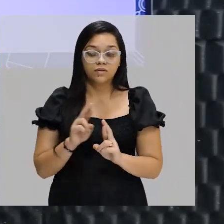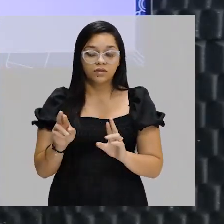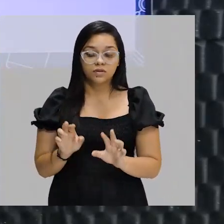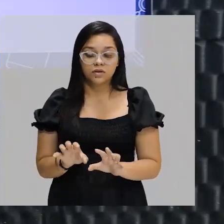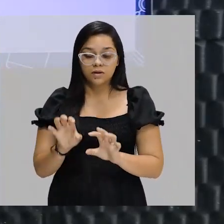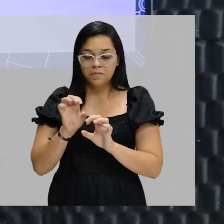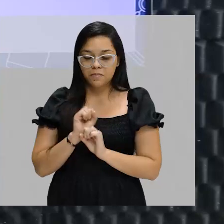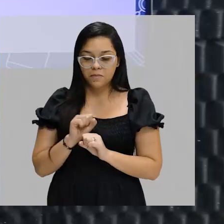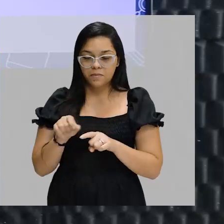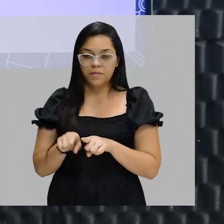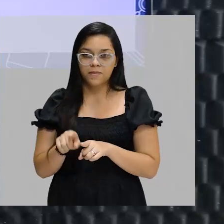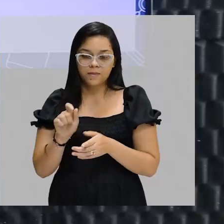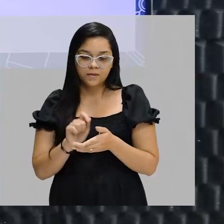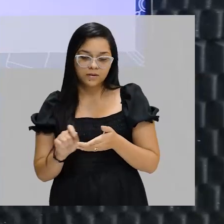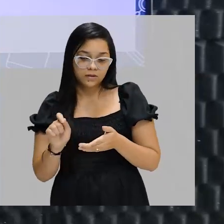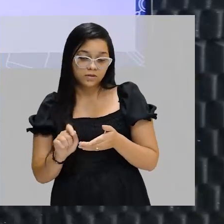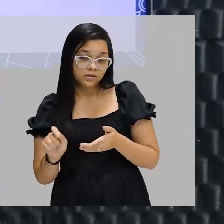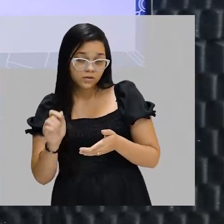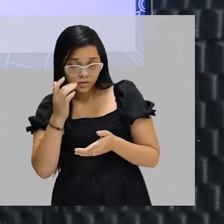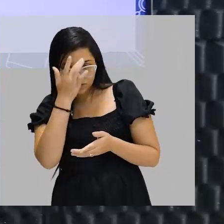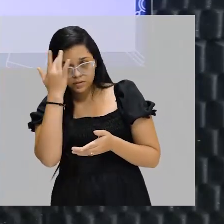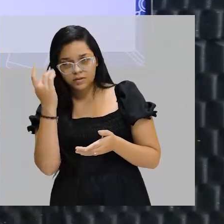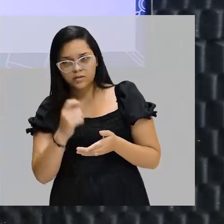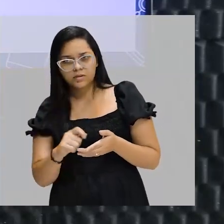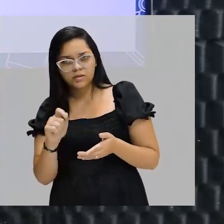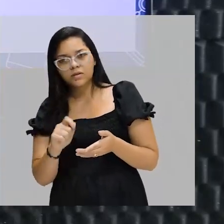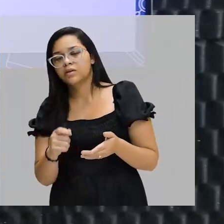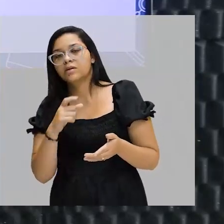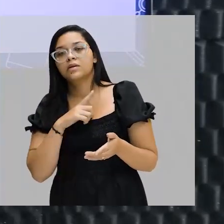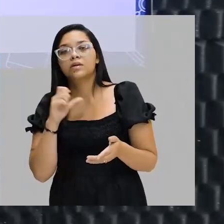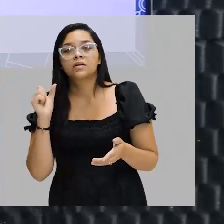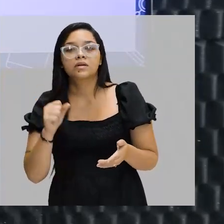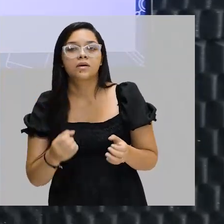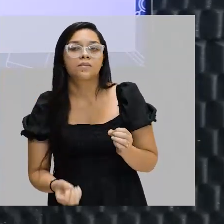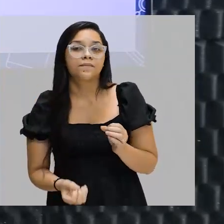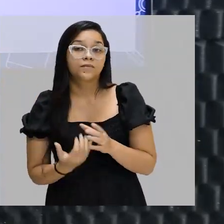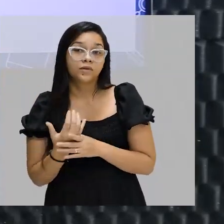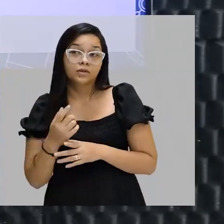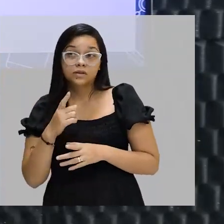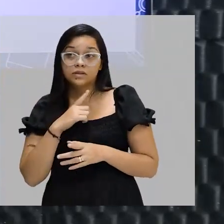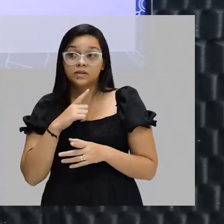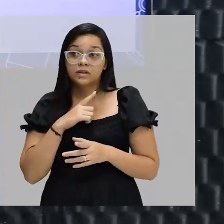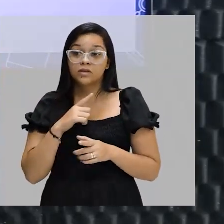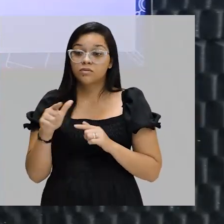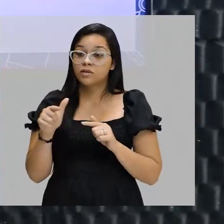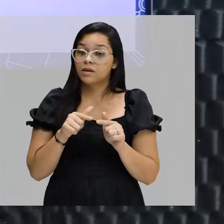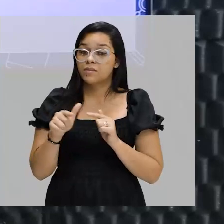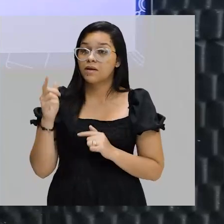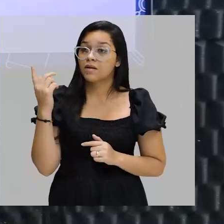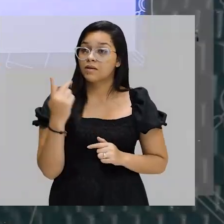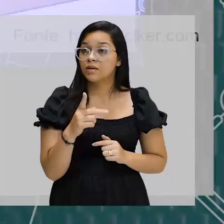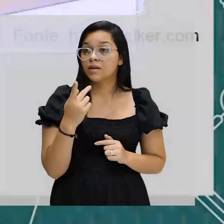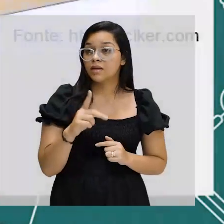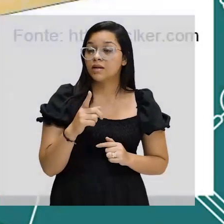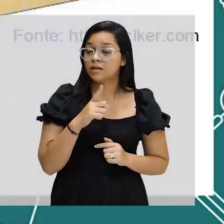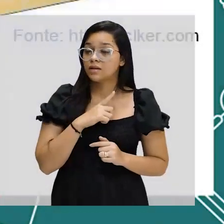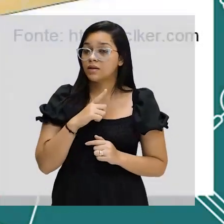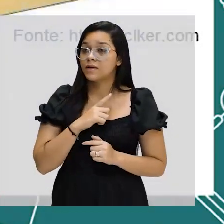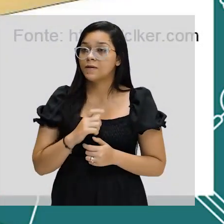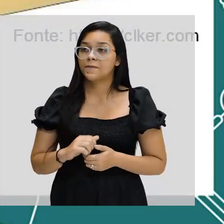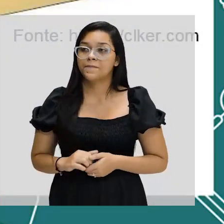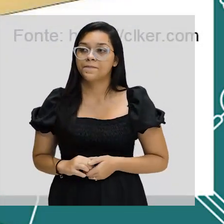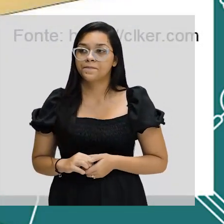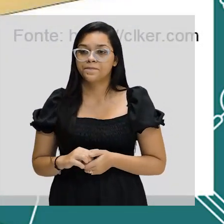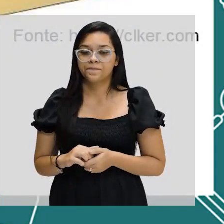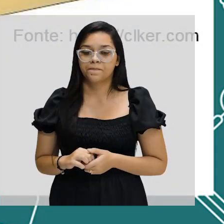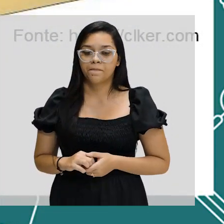posse. O escritor ou a escritora ela produz, ela possui um trabalho, tá? Ela tem uma obra.